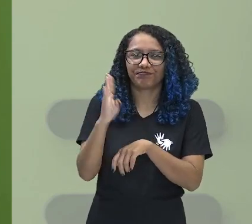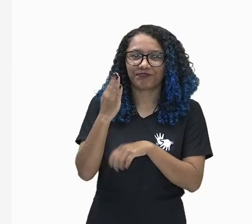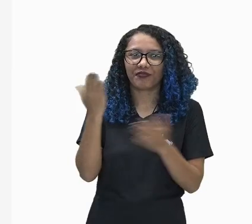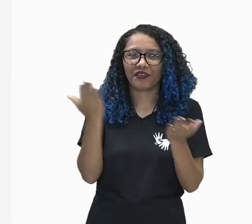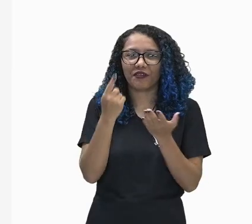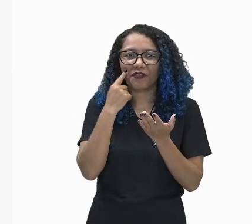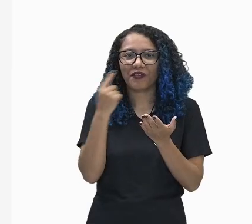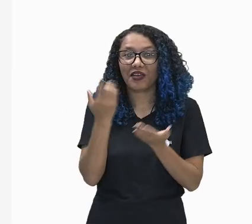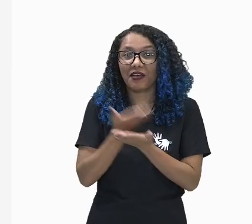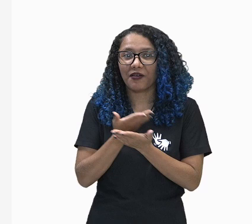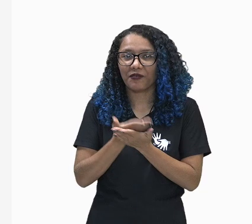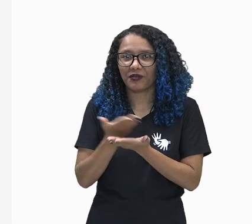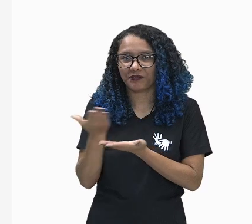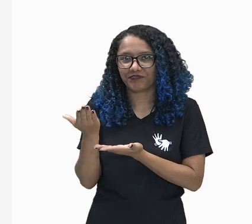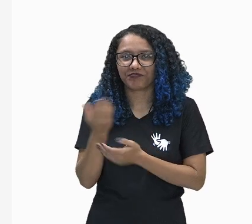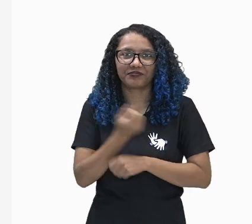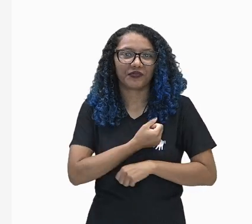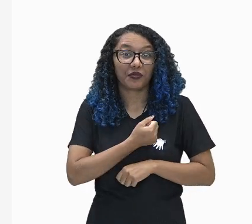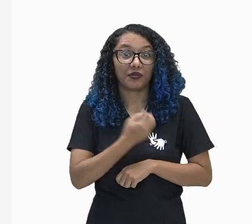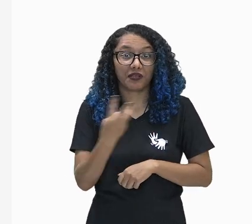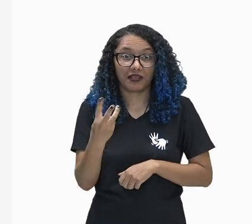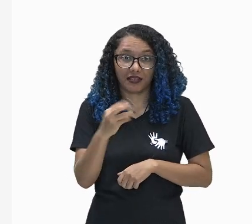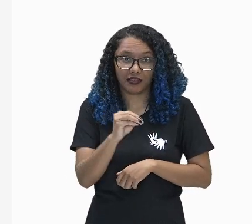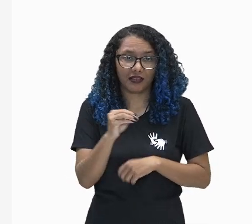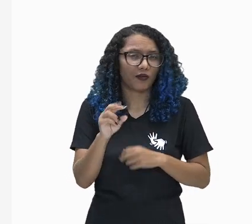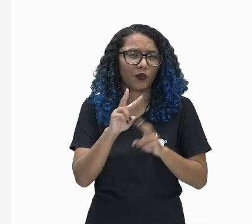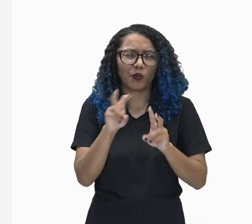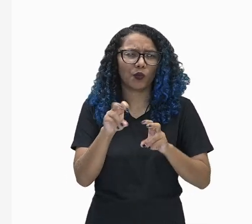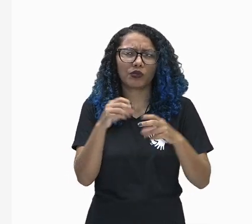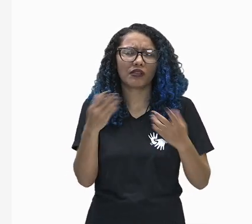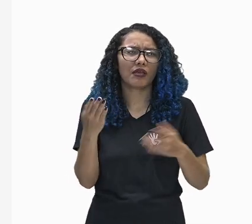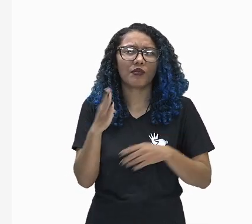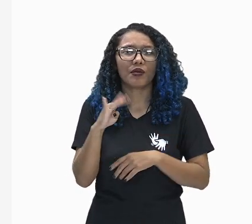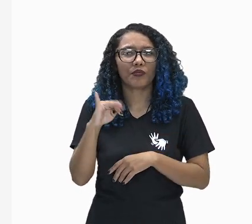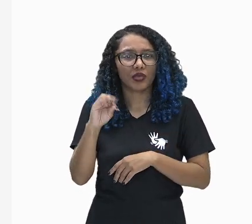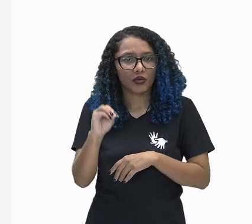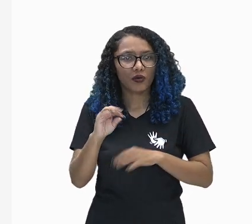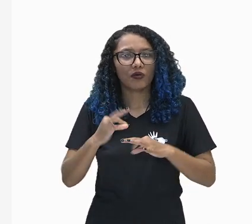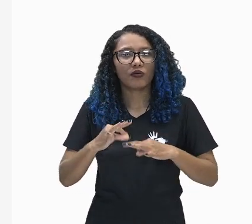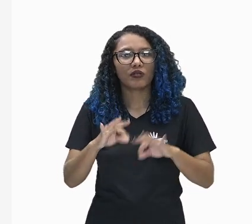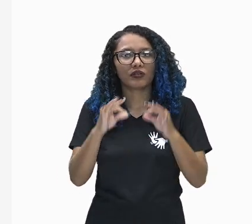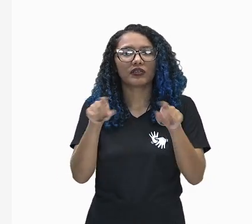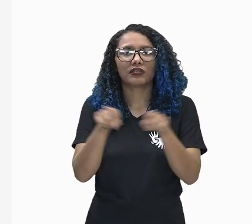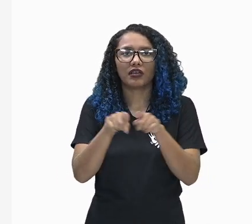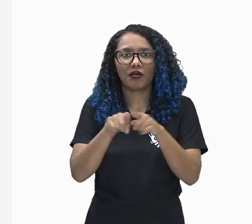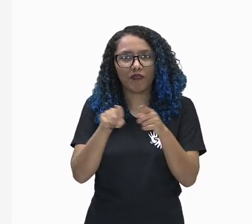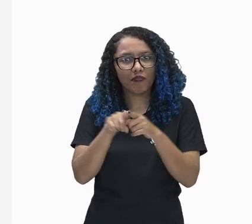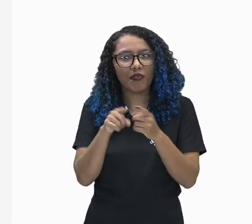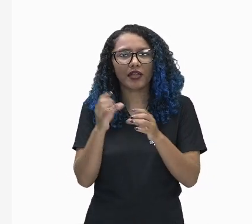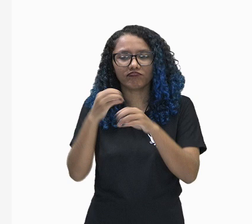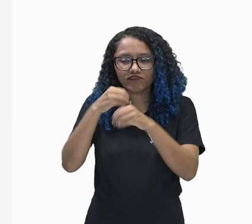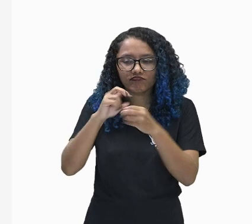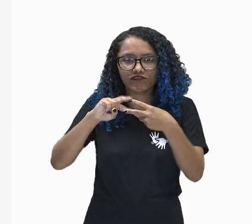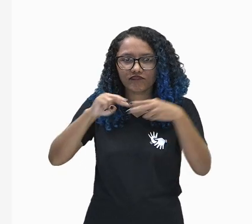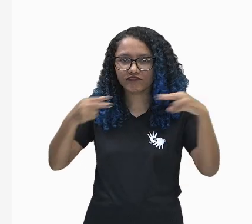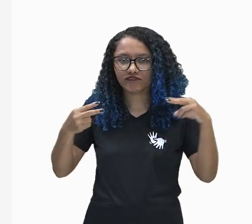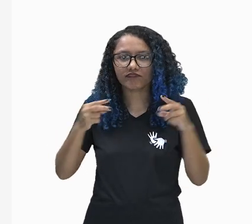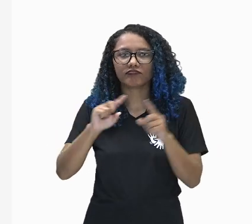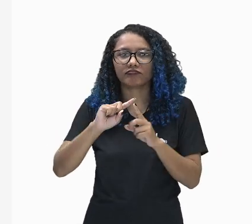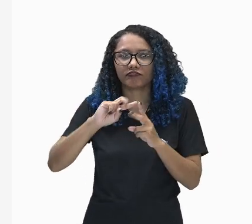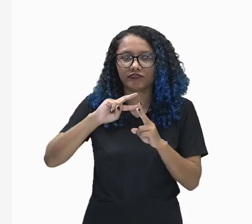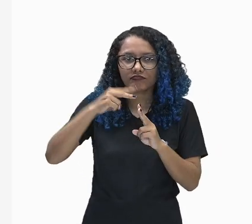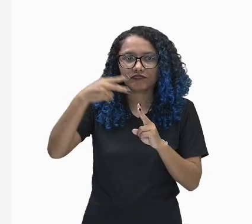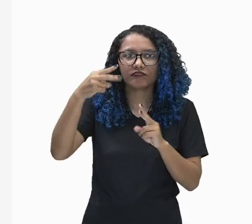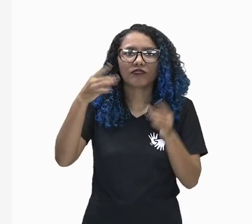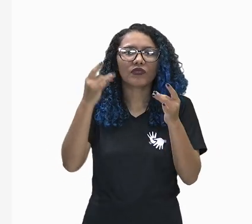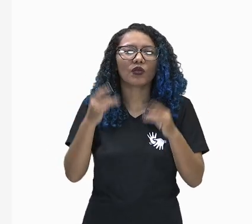de hoje. A aula de hoje é a aula número 30, com objetos de conhecimento Biotecnologia e Engenharia Genética, e o detalhamento